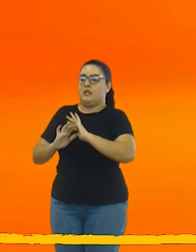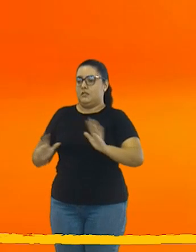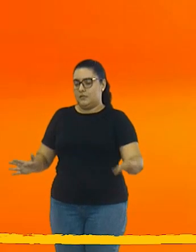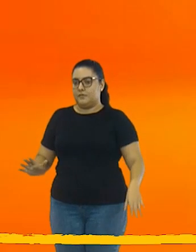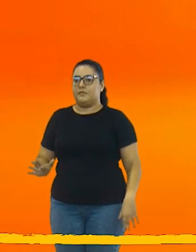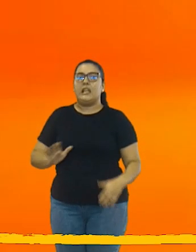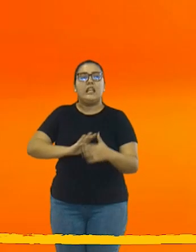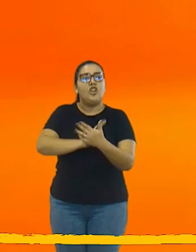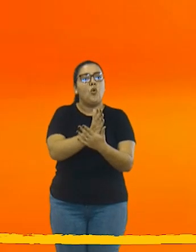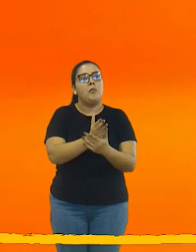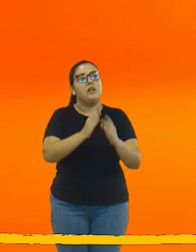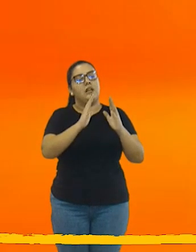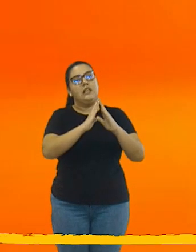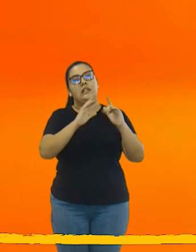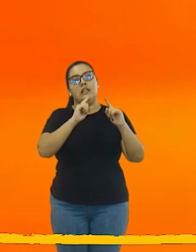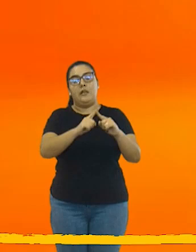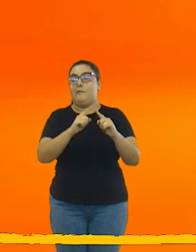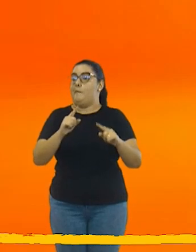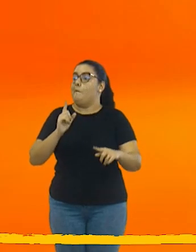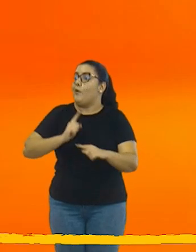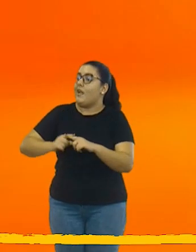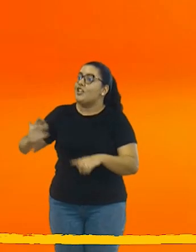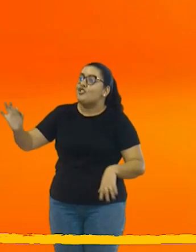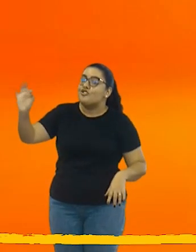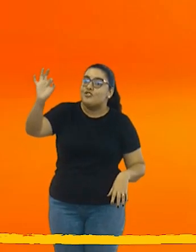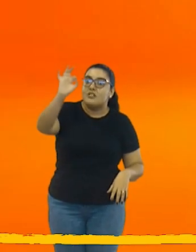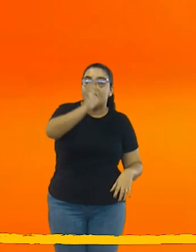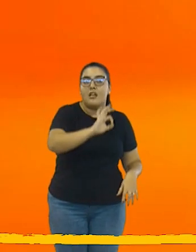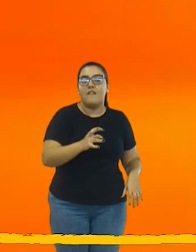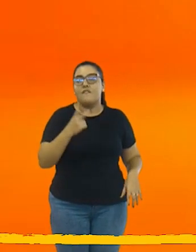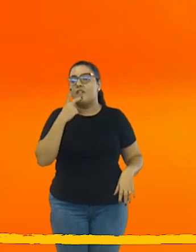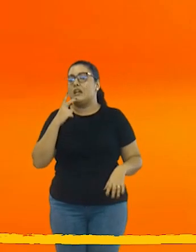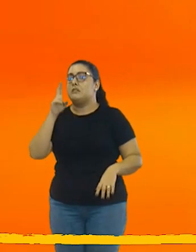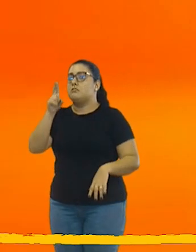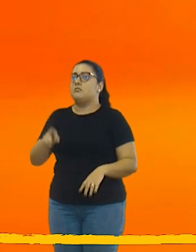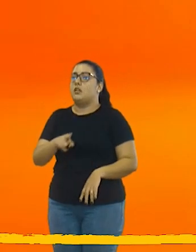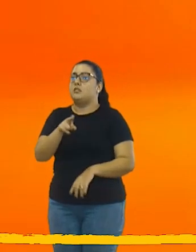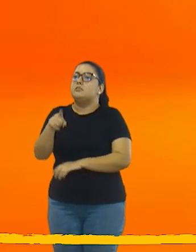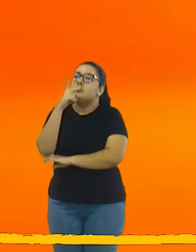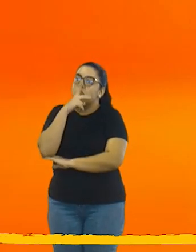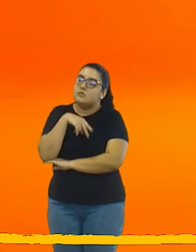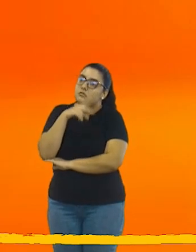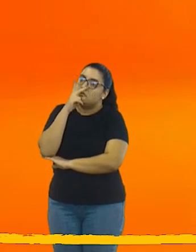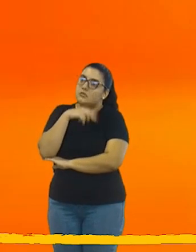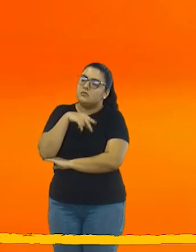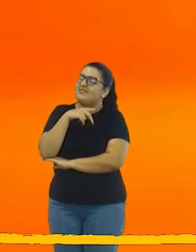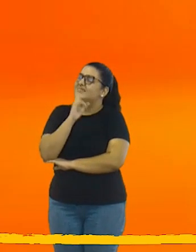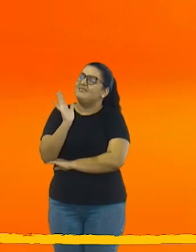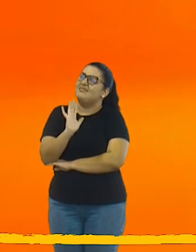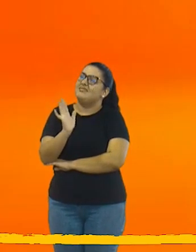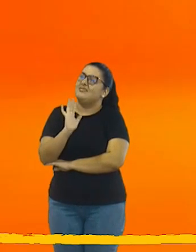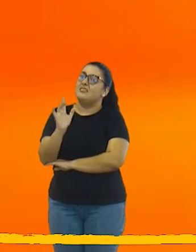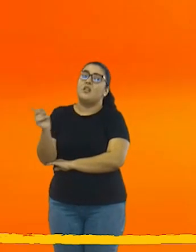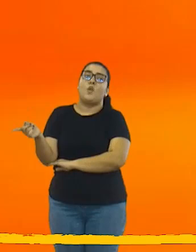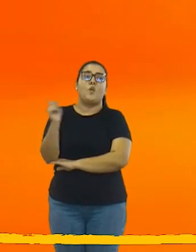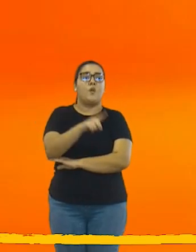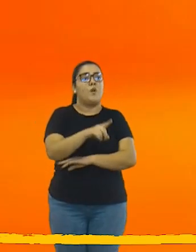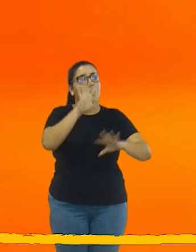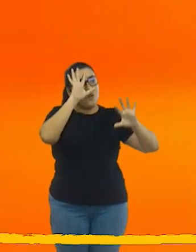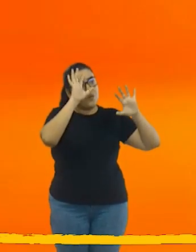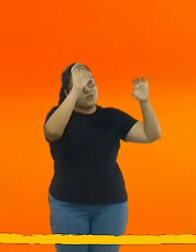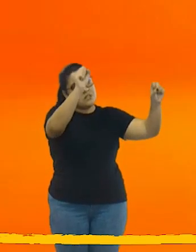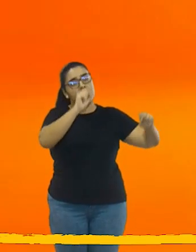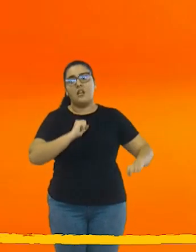Incomodava a igreja, porque ninguém queria mais ouvir ao sermão do padre. Eu quero ouvir ao sermão do conselheiro,